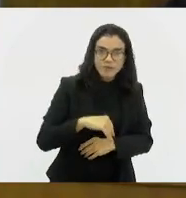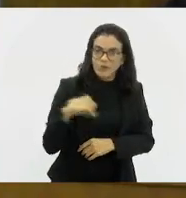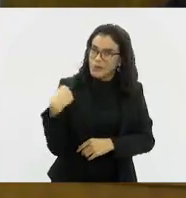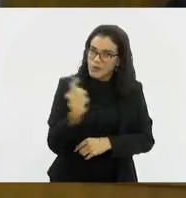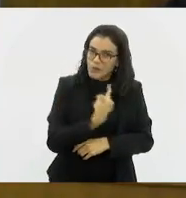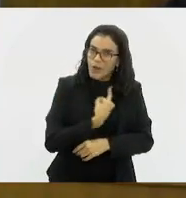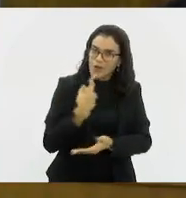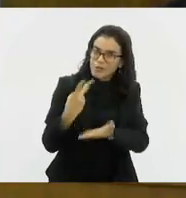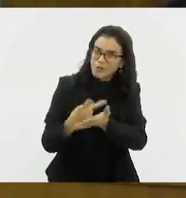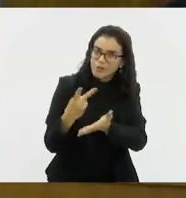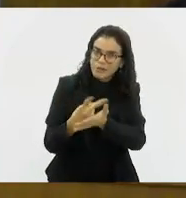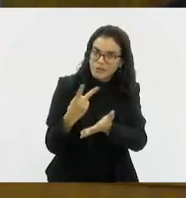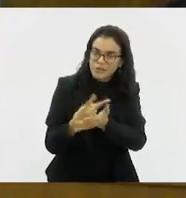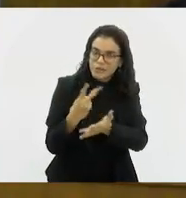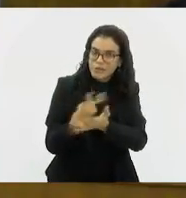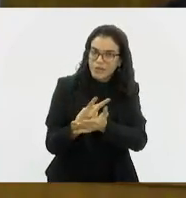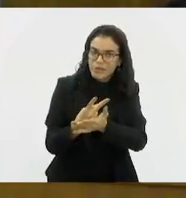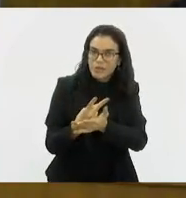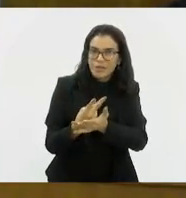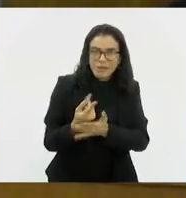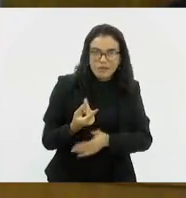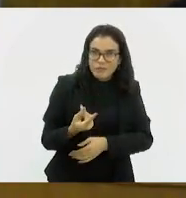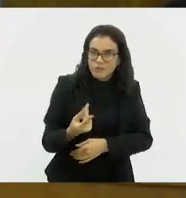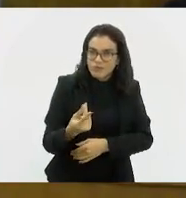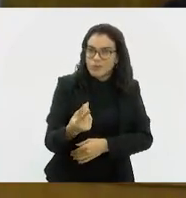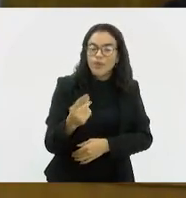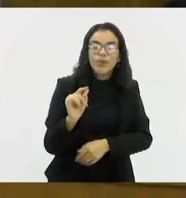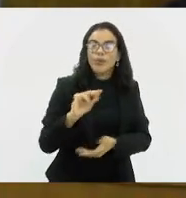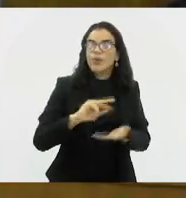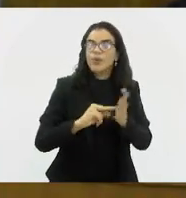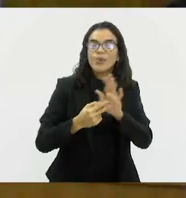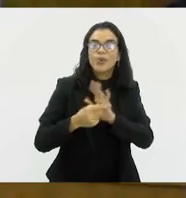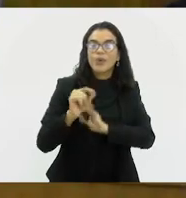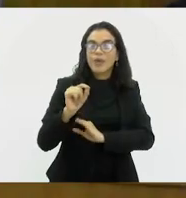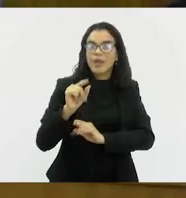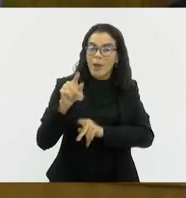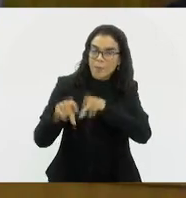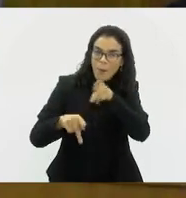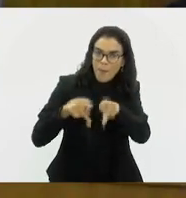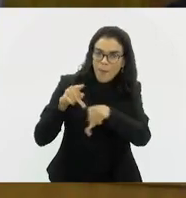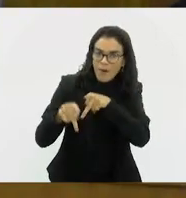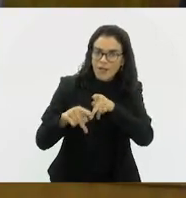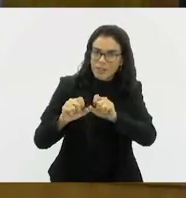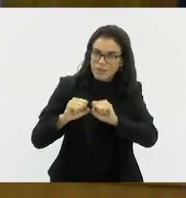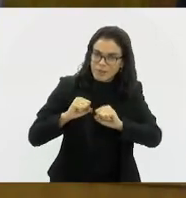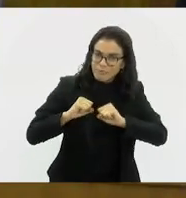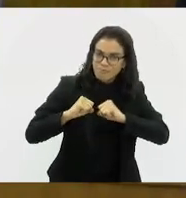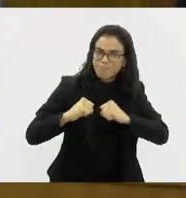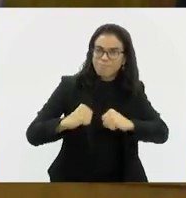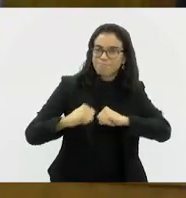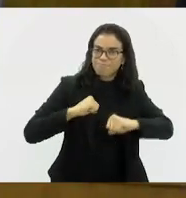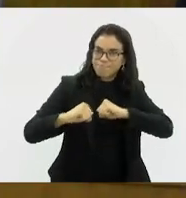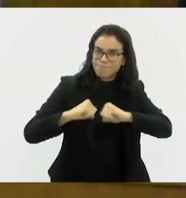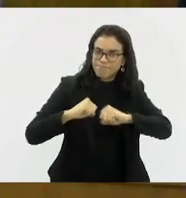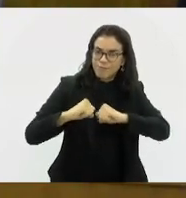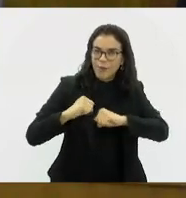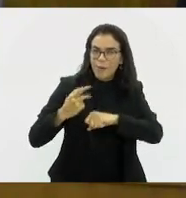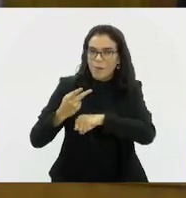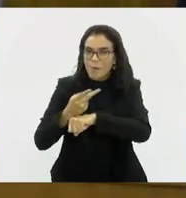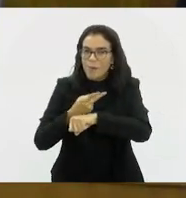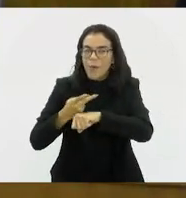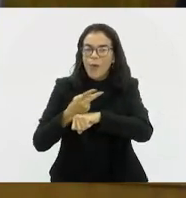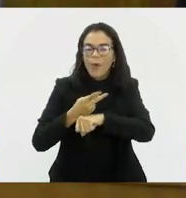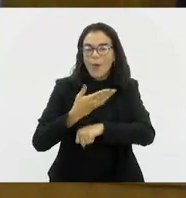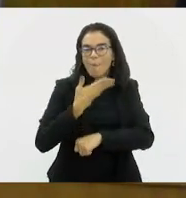ainda e sempre seremos um povo ativo que busca melhores condições de vida,